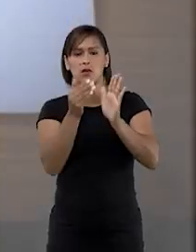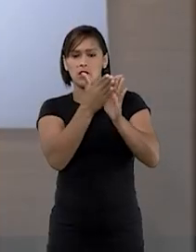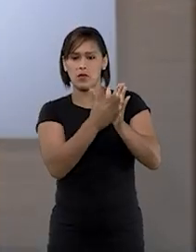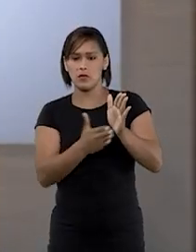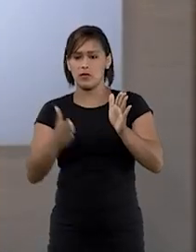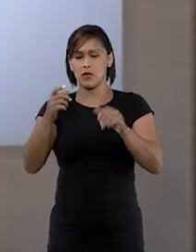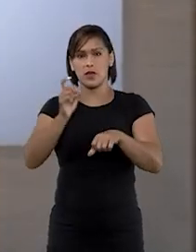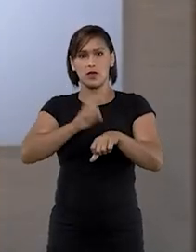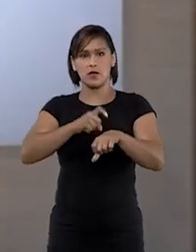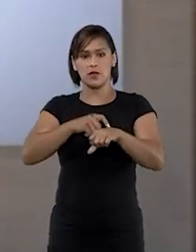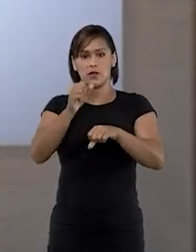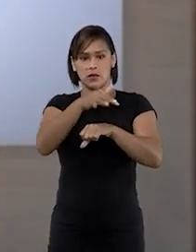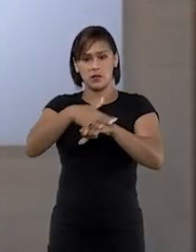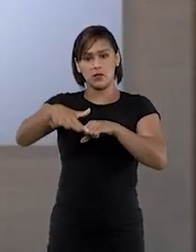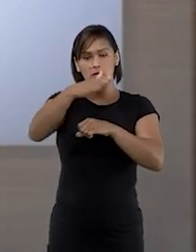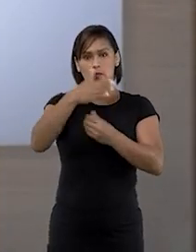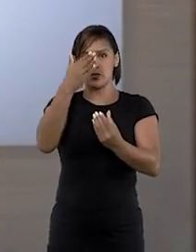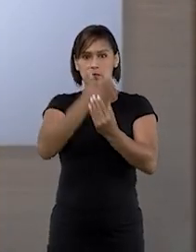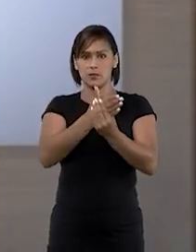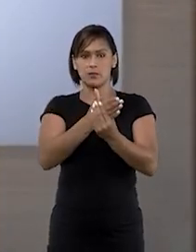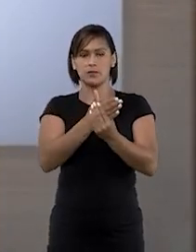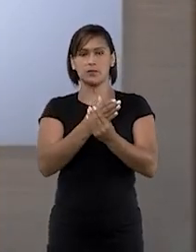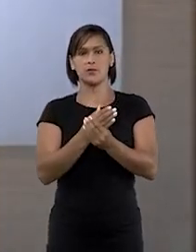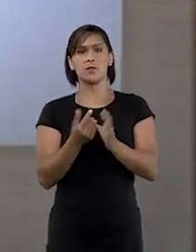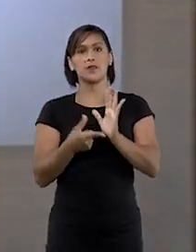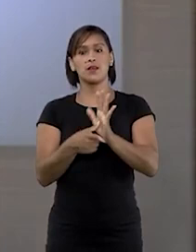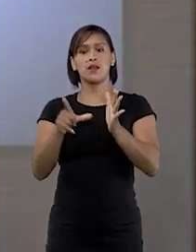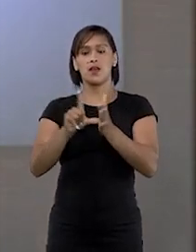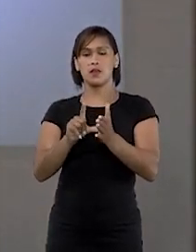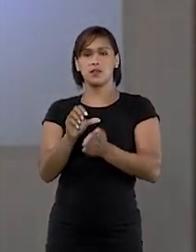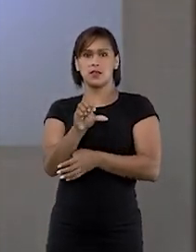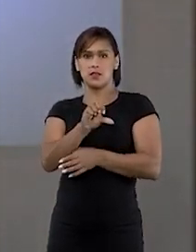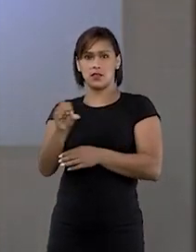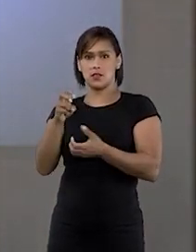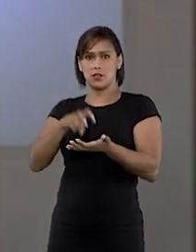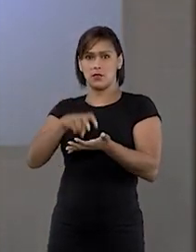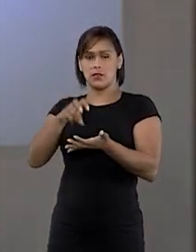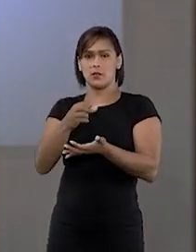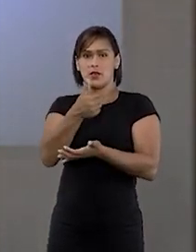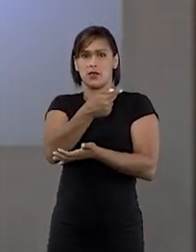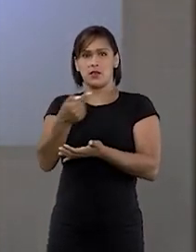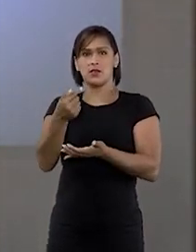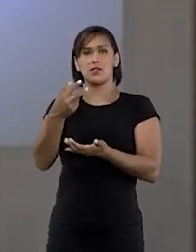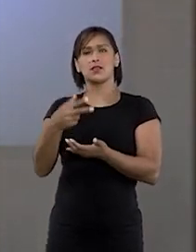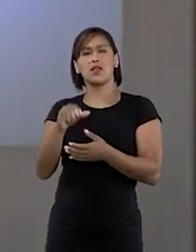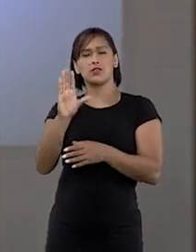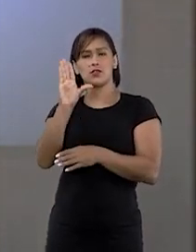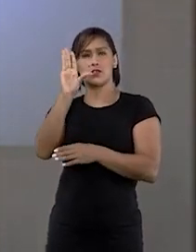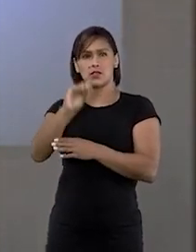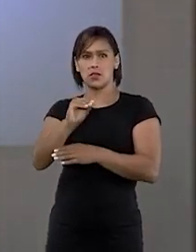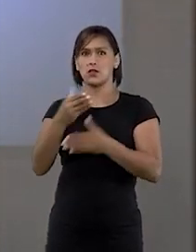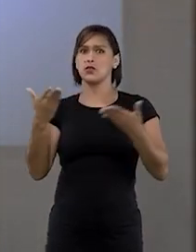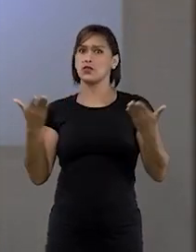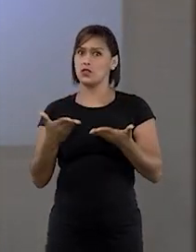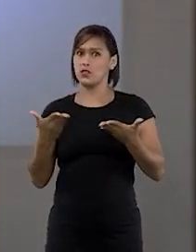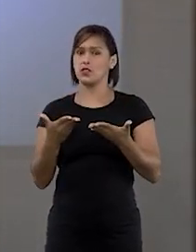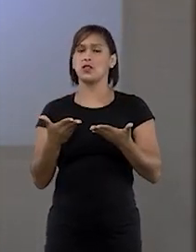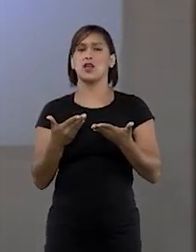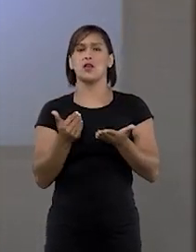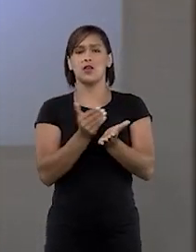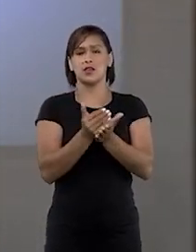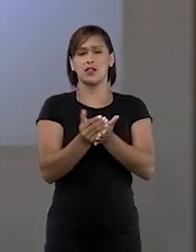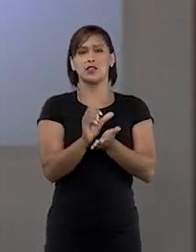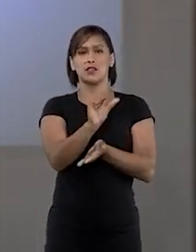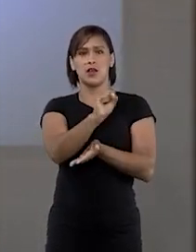normativo amplia o horário da distribuição ordinária antes era das nove horas da manhã às sete horas da noite e